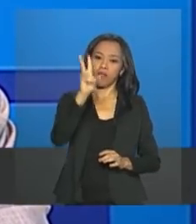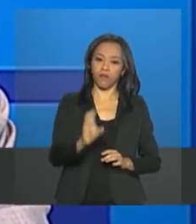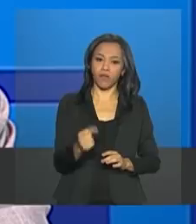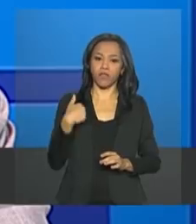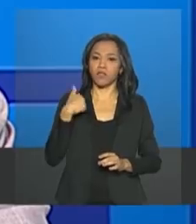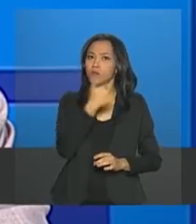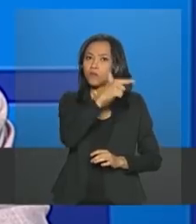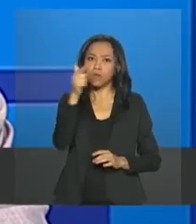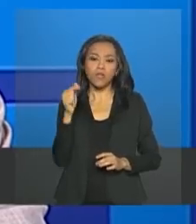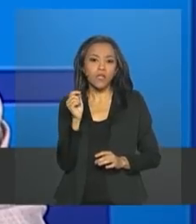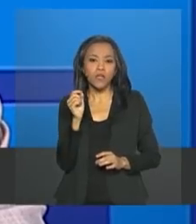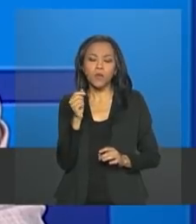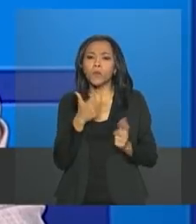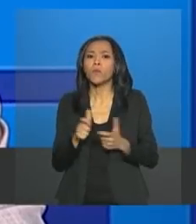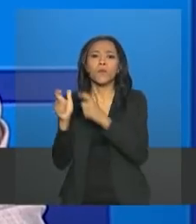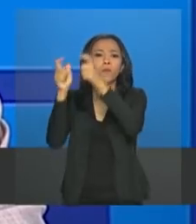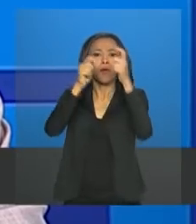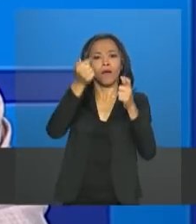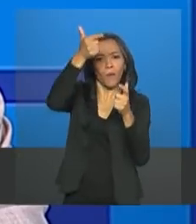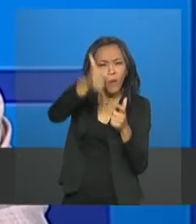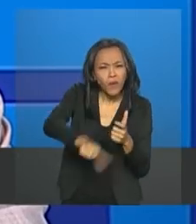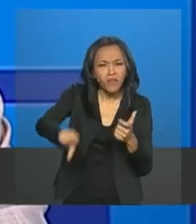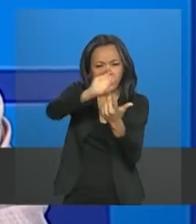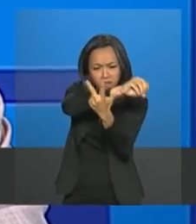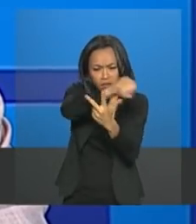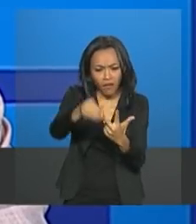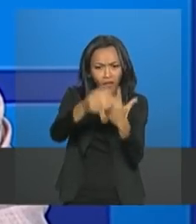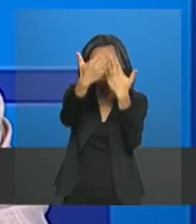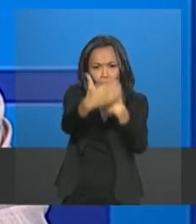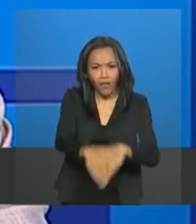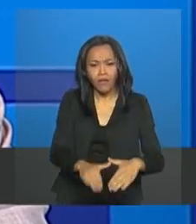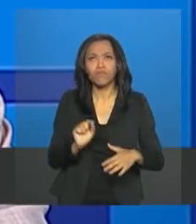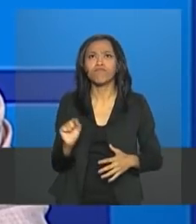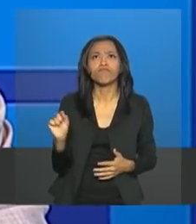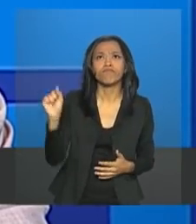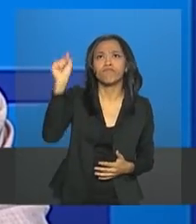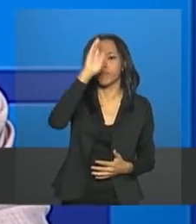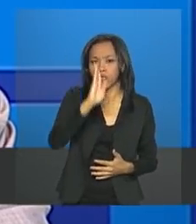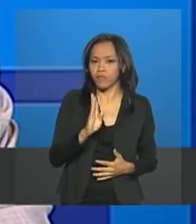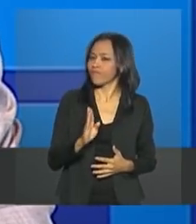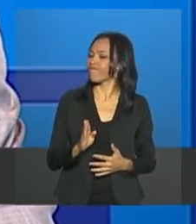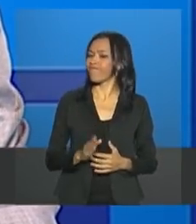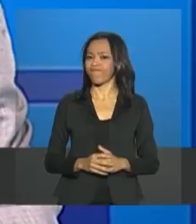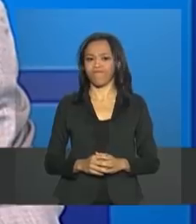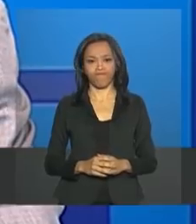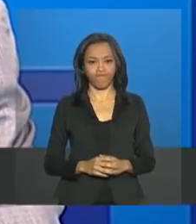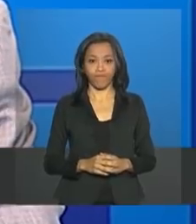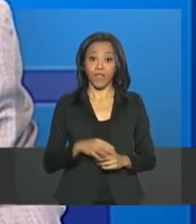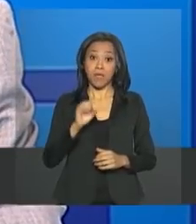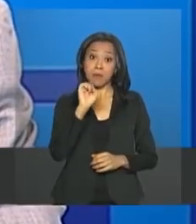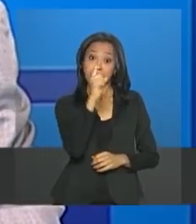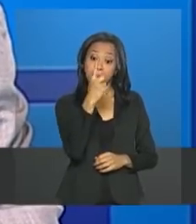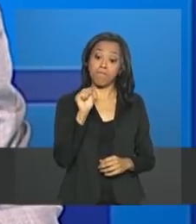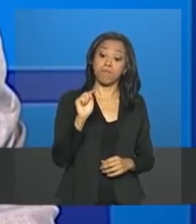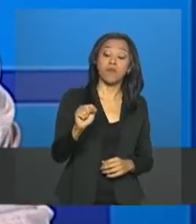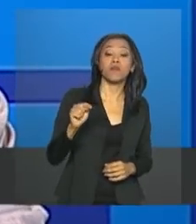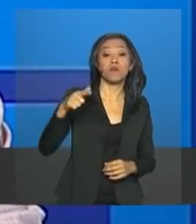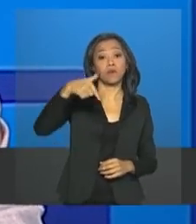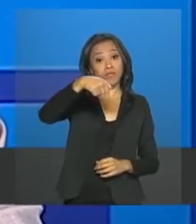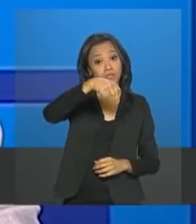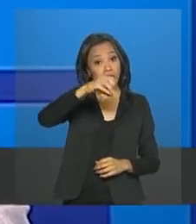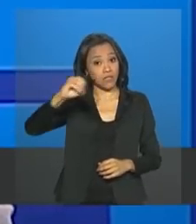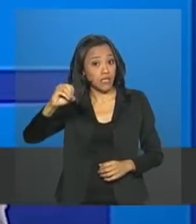que tenha precisado de reaplicação num movimento de 1700 e tantos